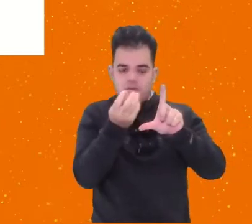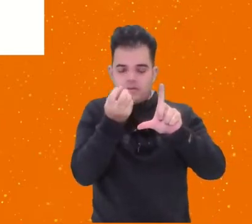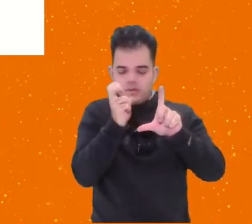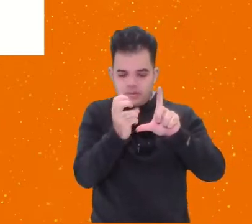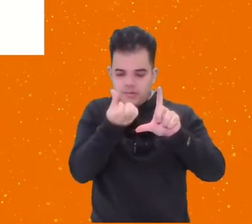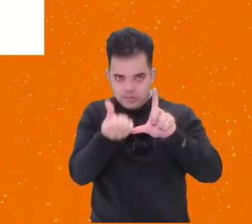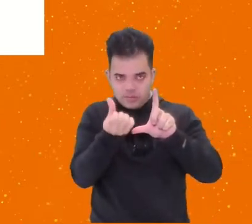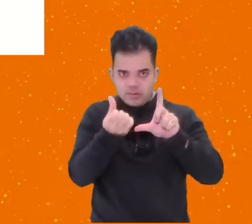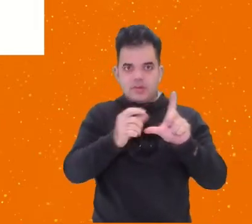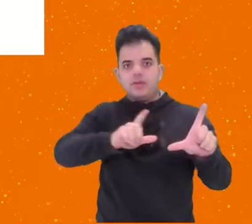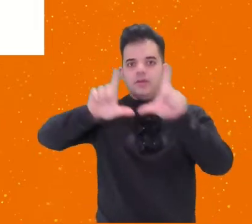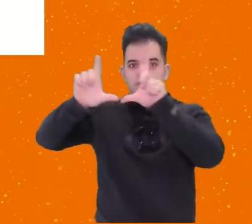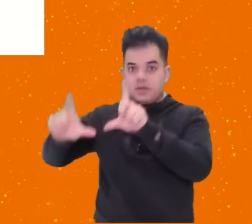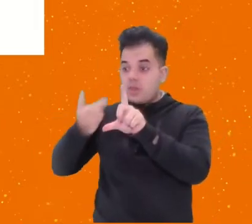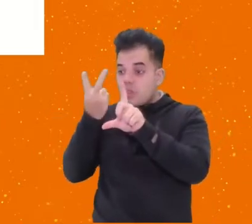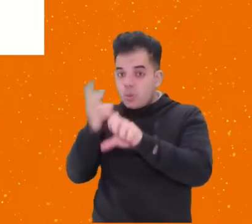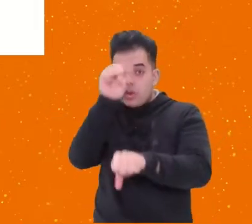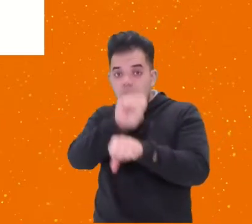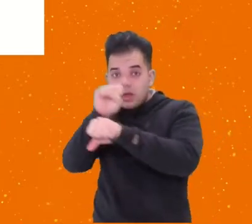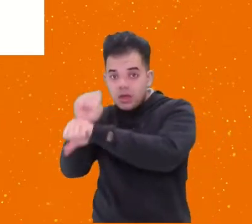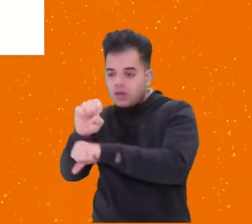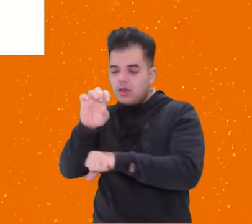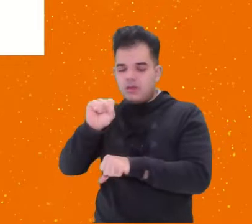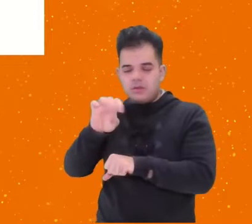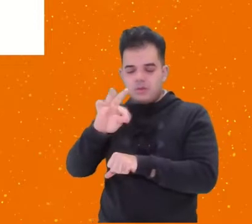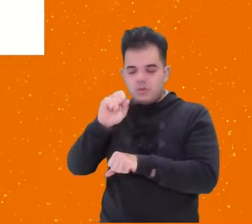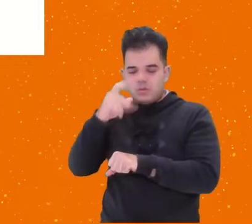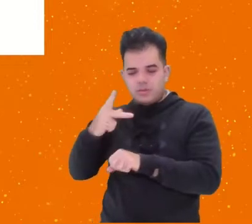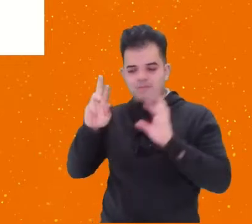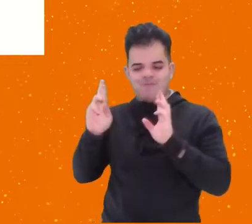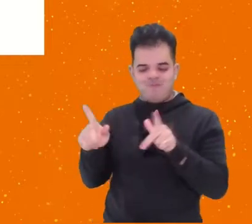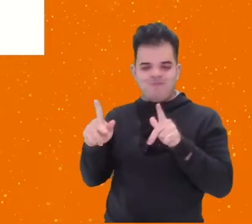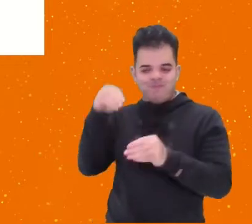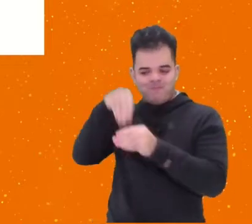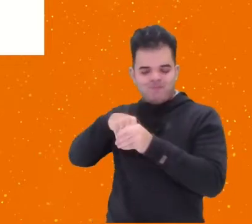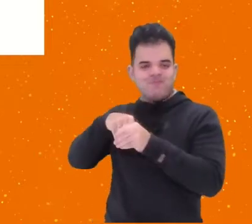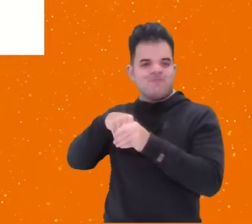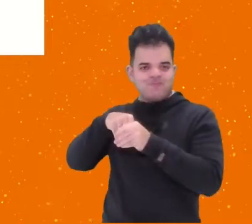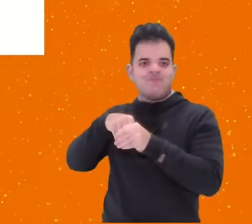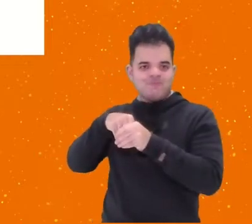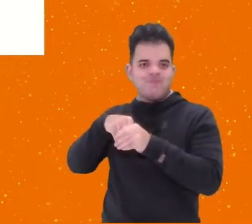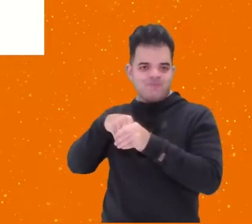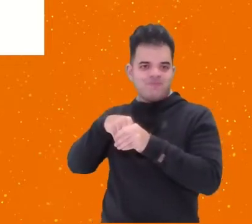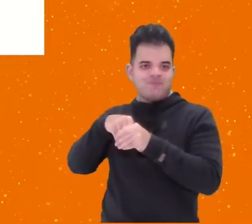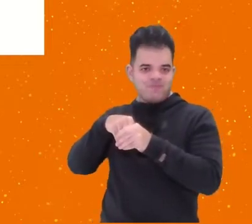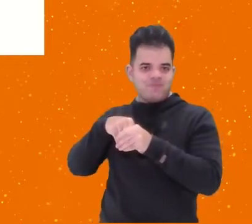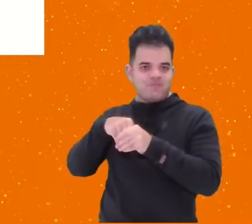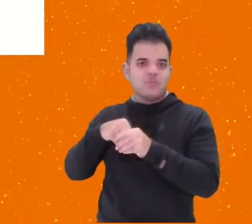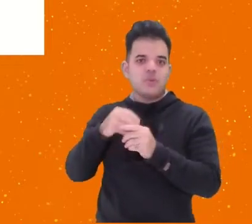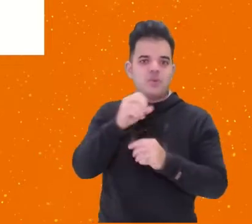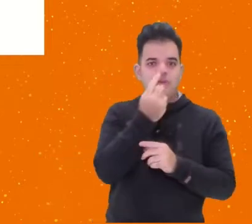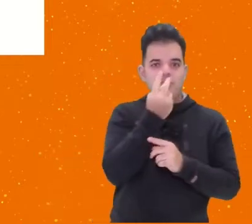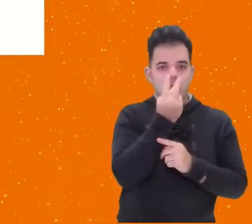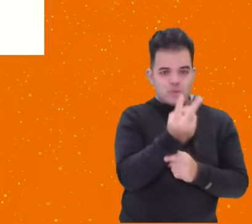Tem dois stops de diferença, né? É isso mesmo, né? Se eu não estiver errado. 2.8,